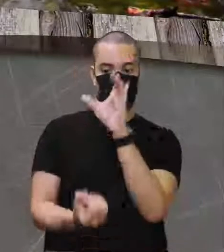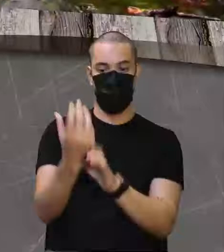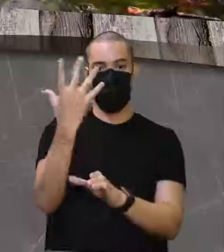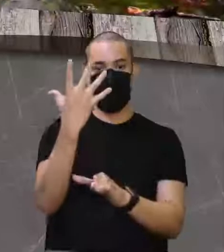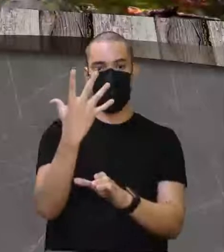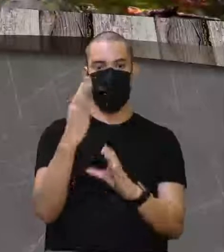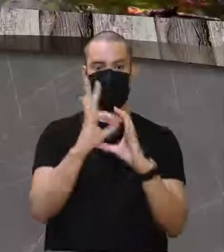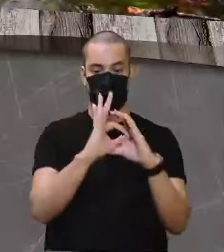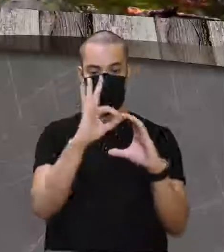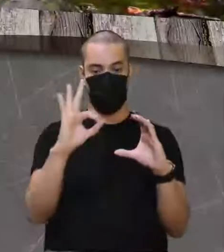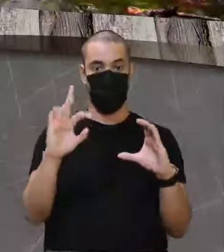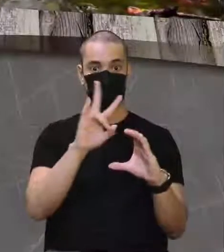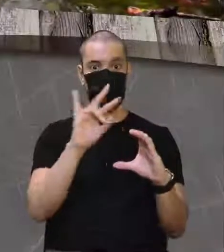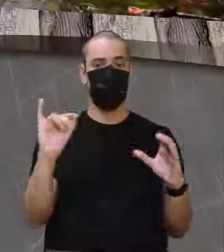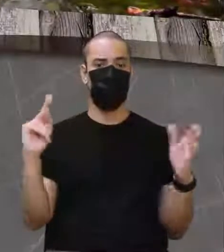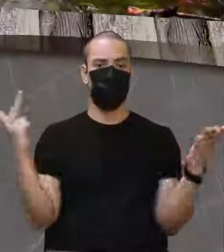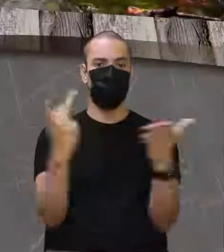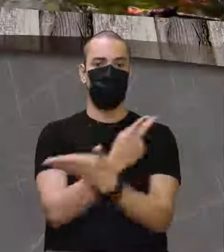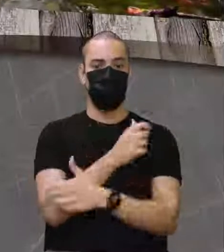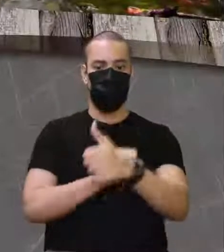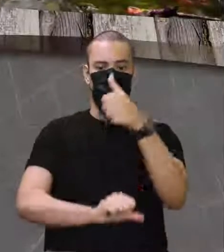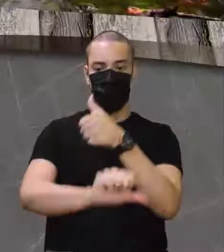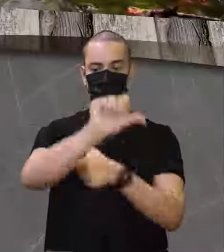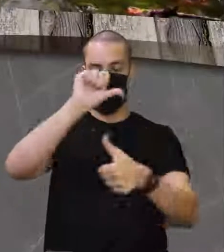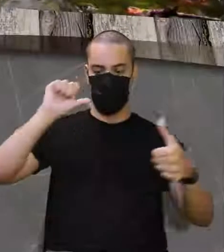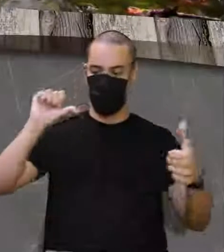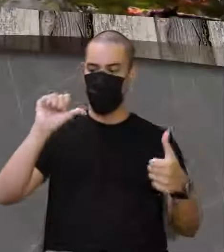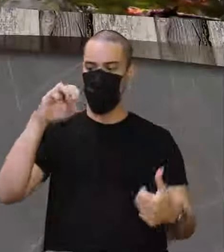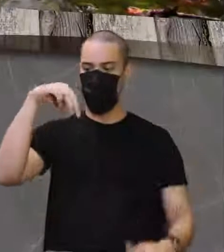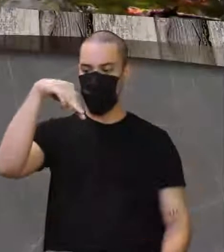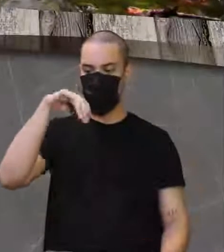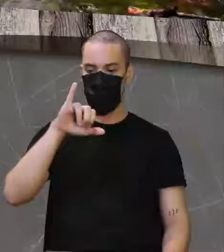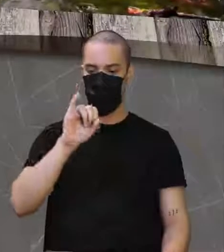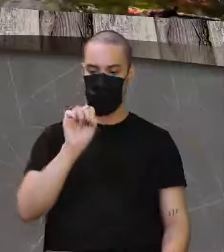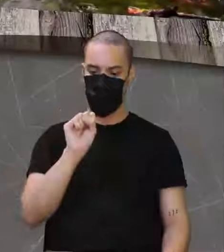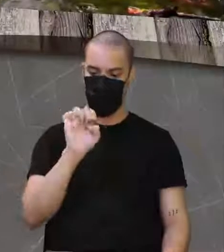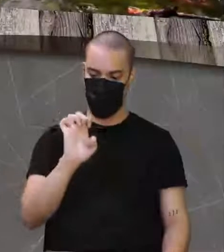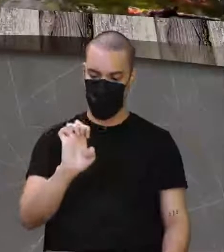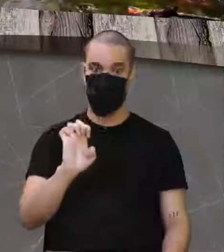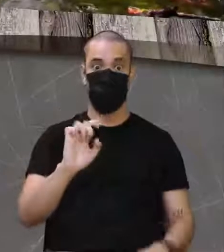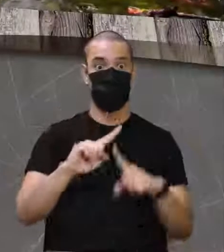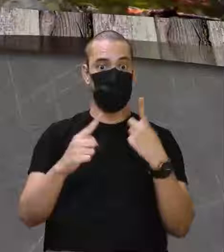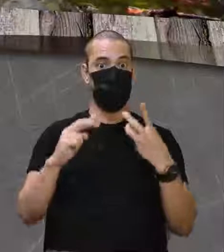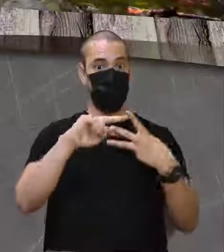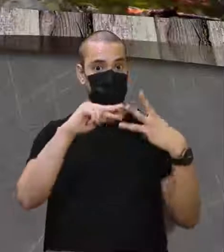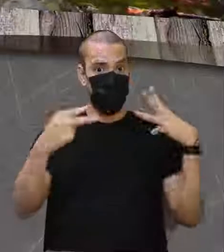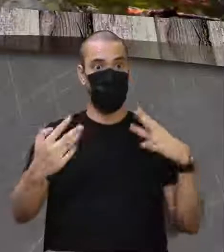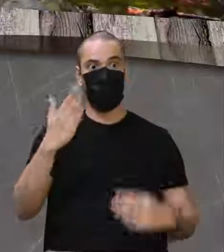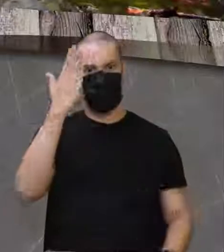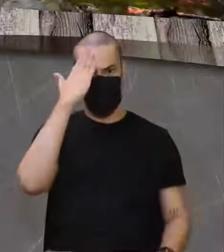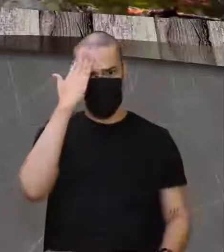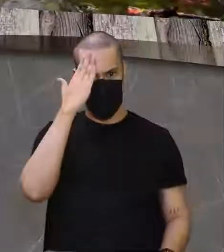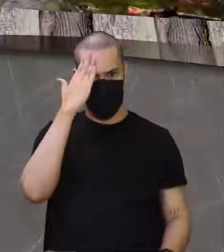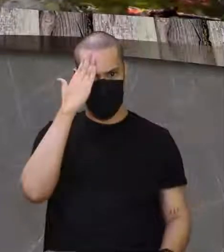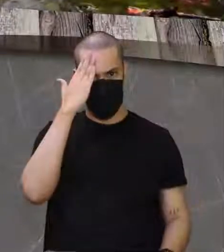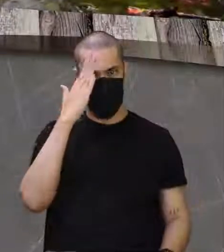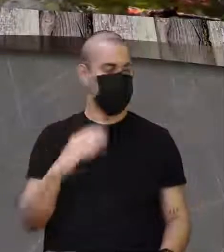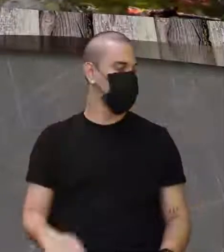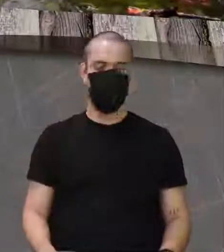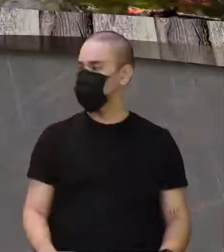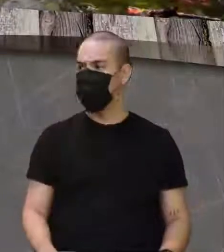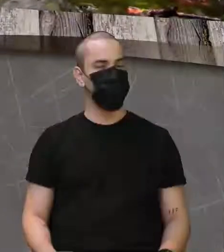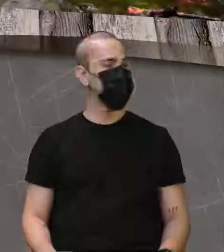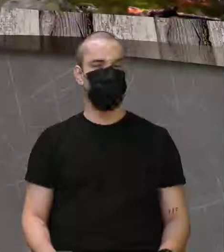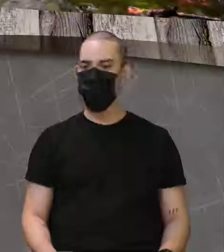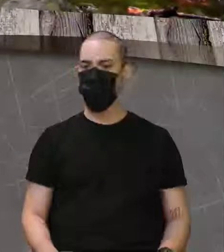nossos gametas vão sofrer um processo de divisão chamado de meiose. Mendel sabia alguma coisa sobre meiose?